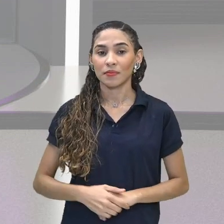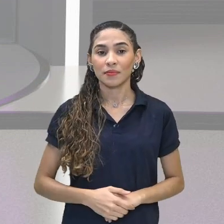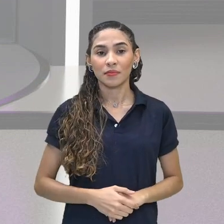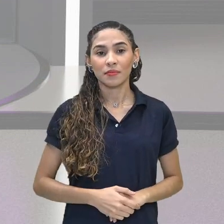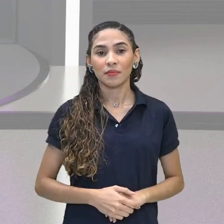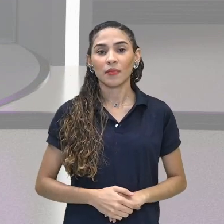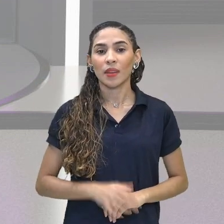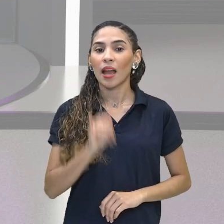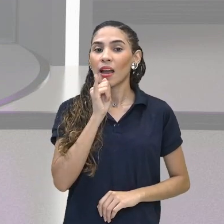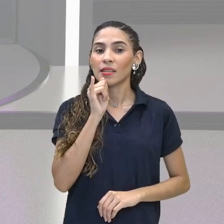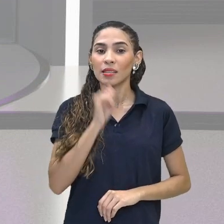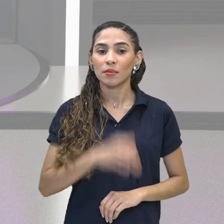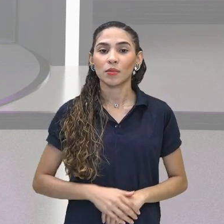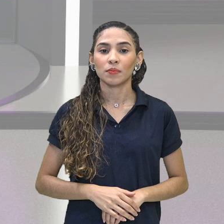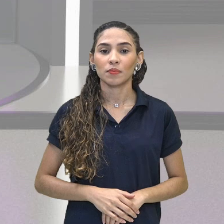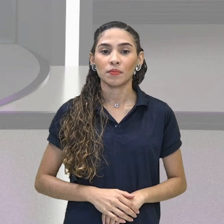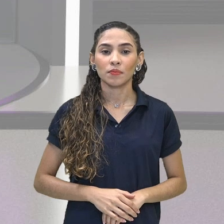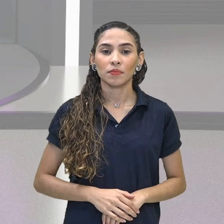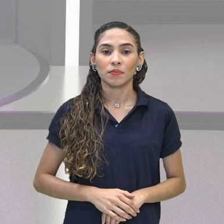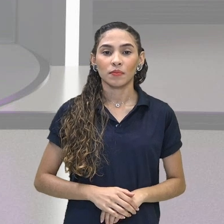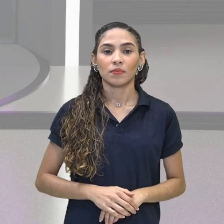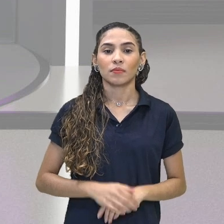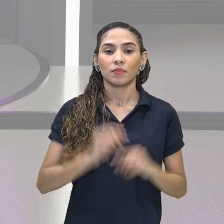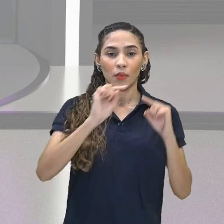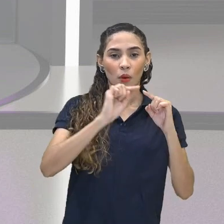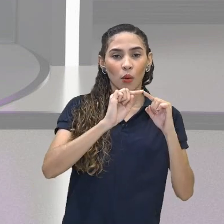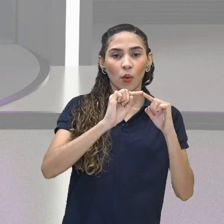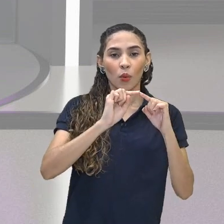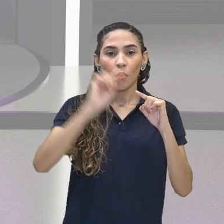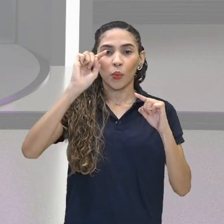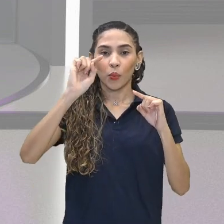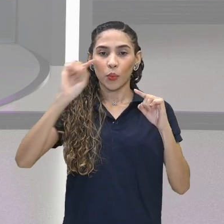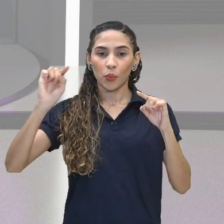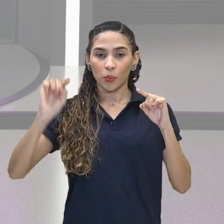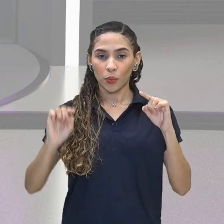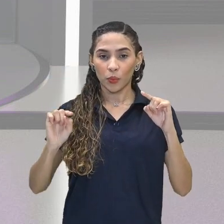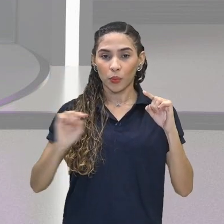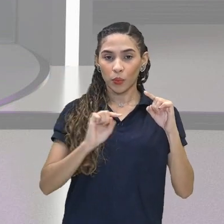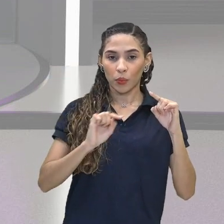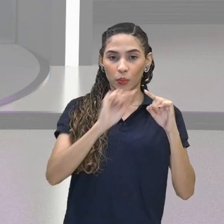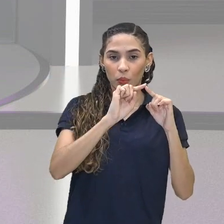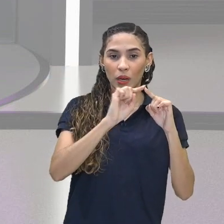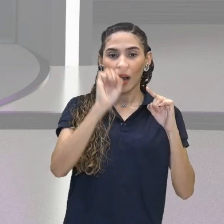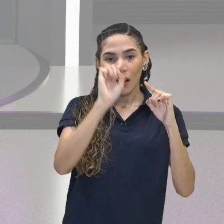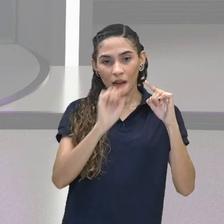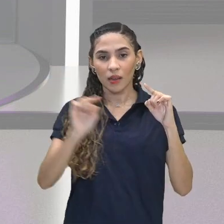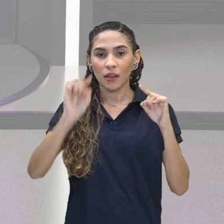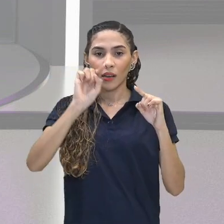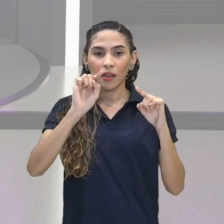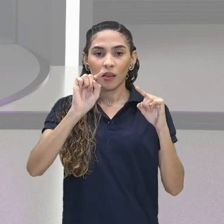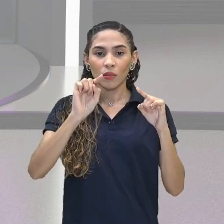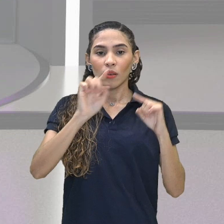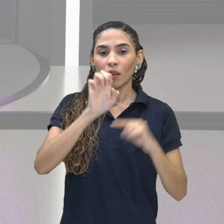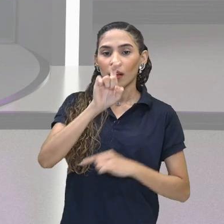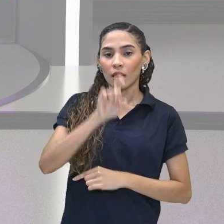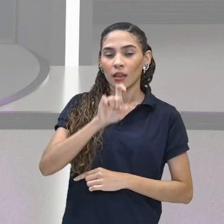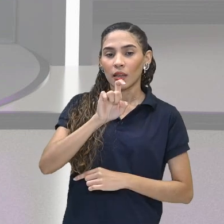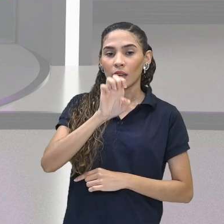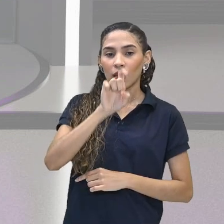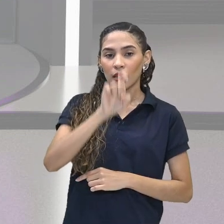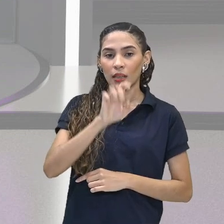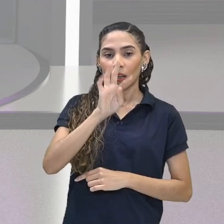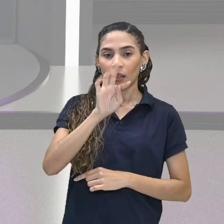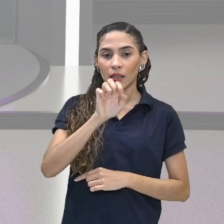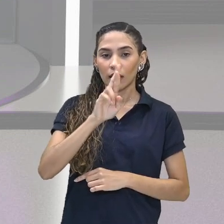como elemento o ângulo externo. Quem é o ângulo externo do nosso polígono? Quando você alonga um dos